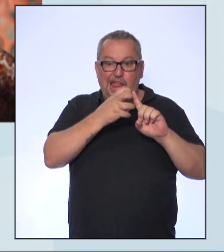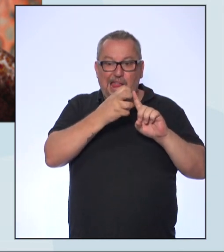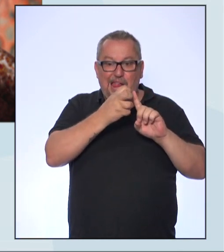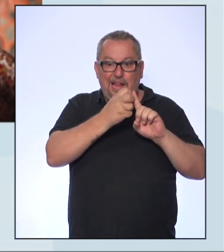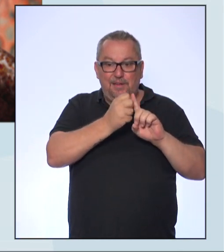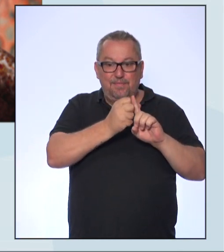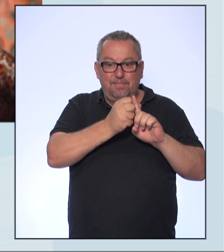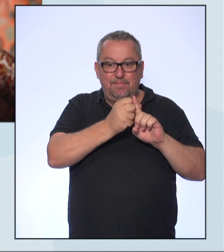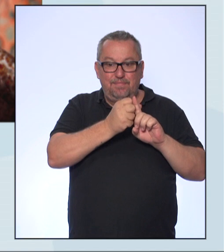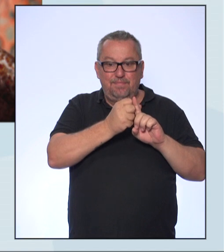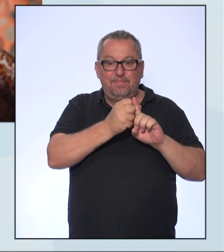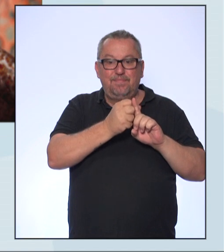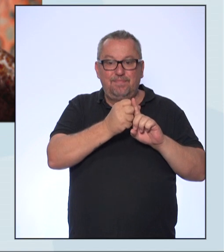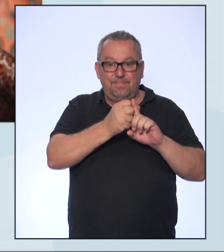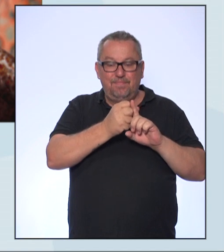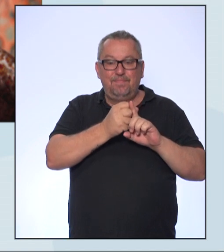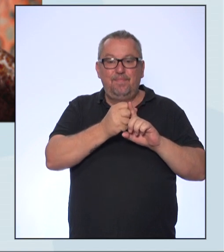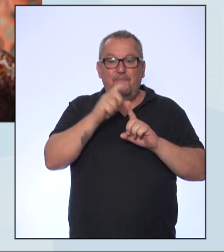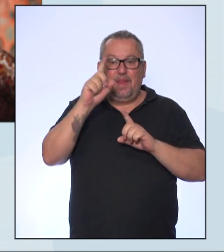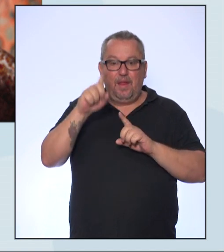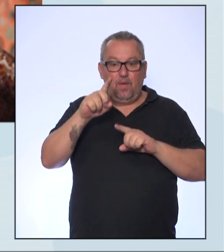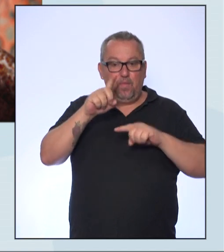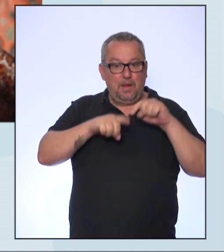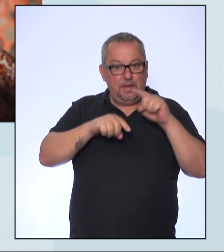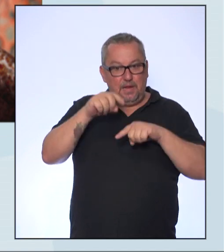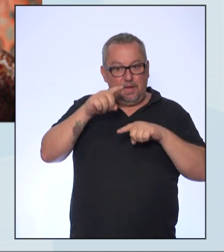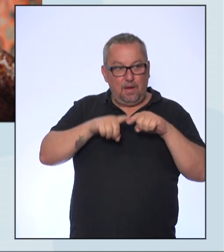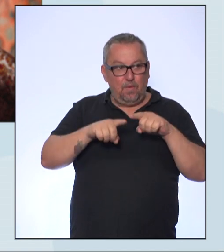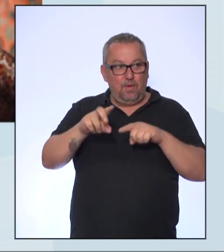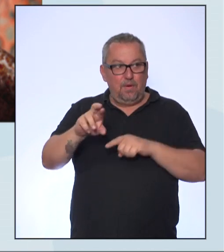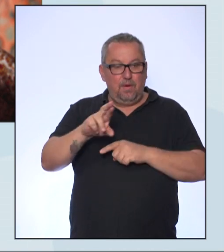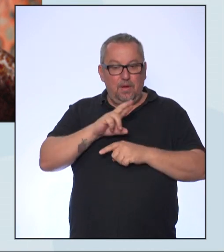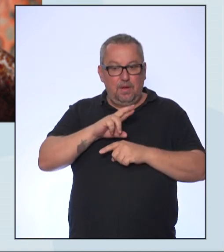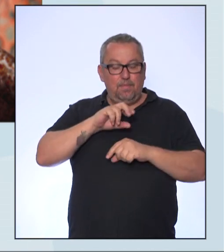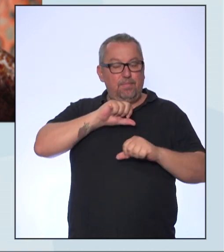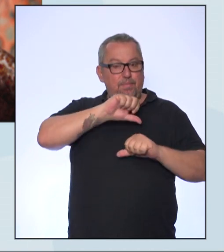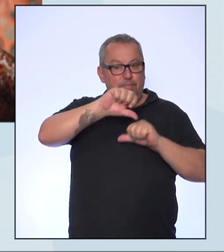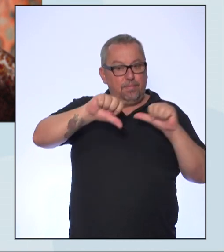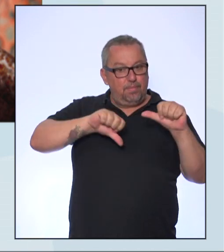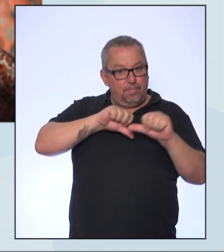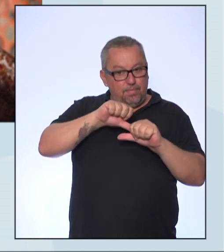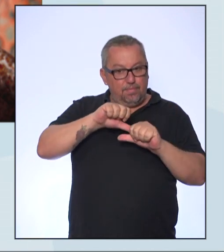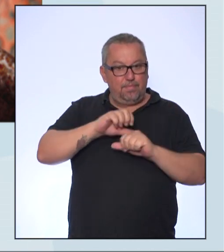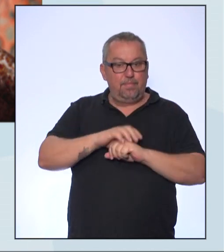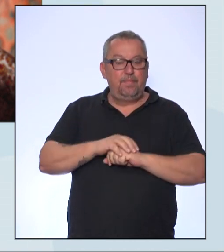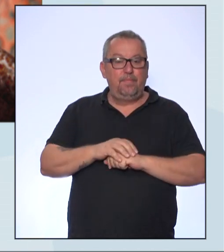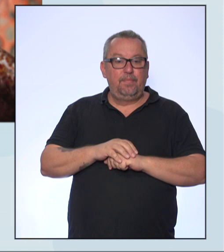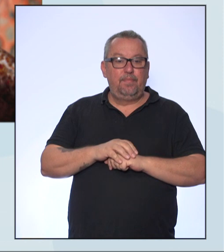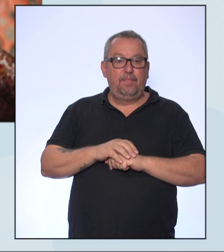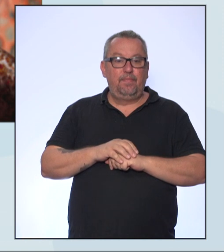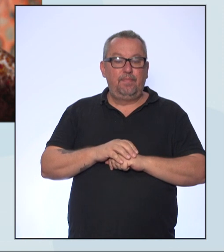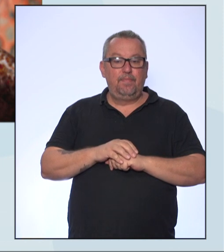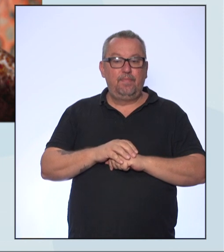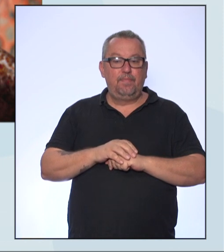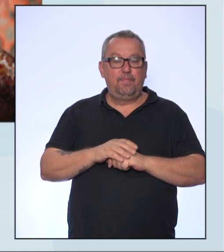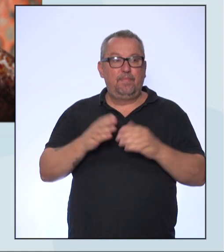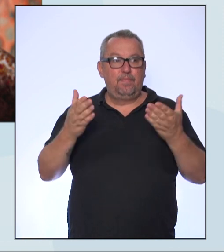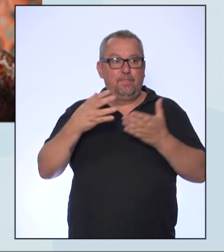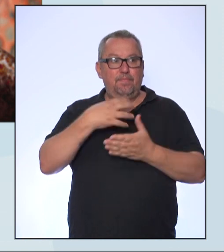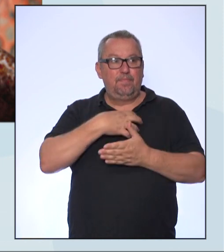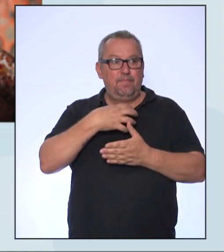e ferrugem. Então, era um material que ele está respondendo que transformou em outro material. É isso, Pro? Isso. Agora com